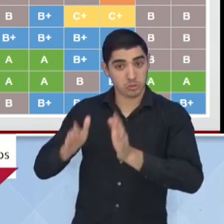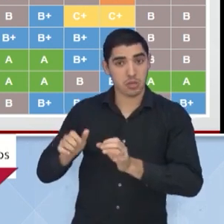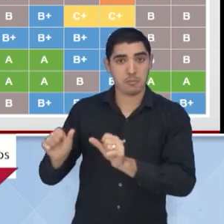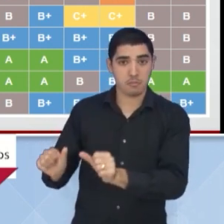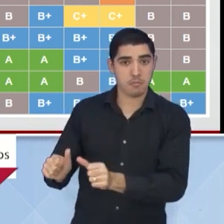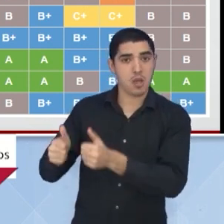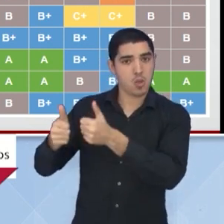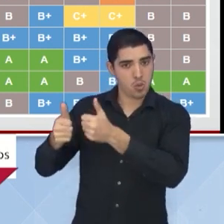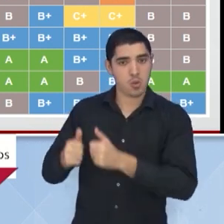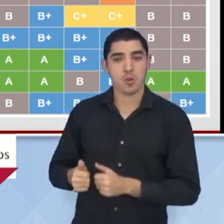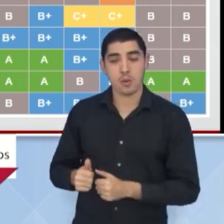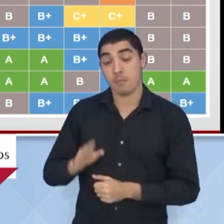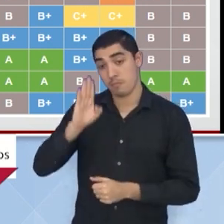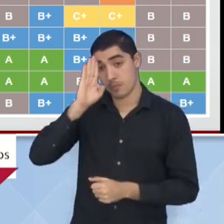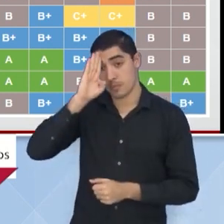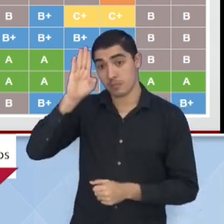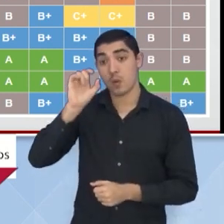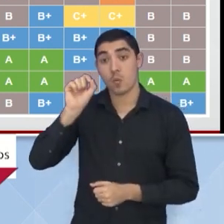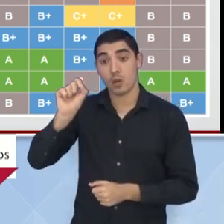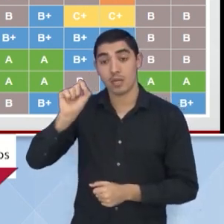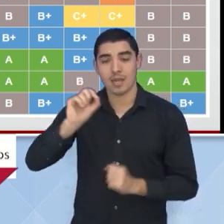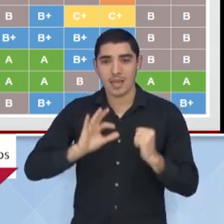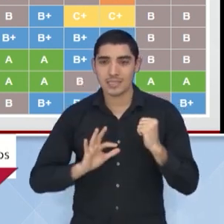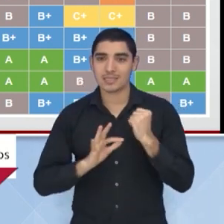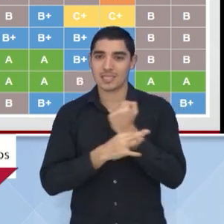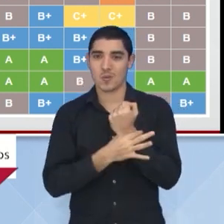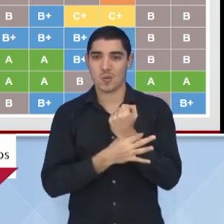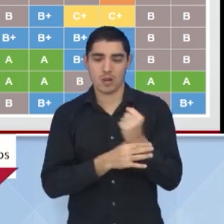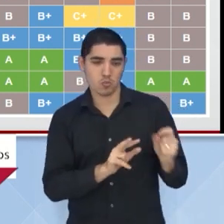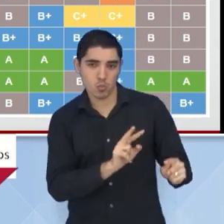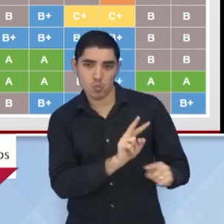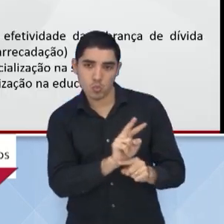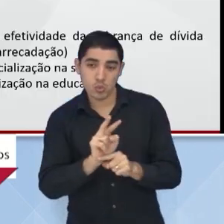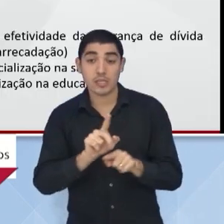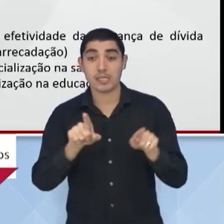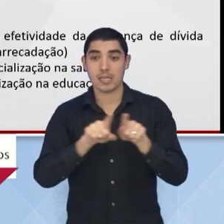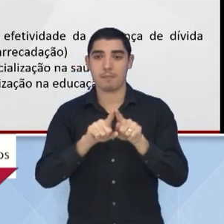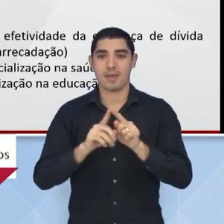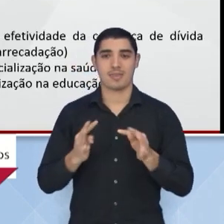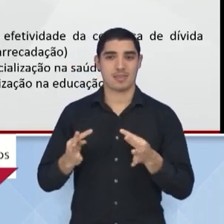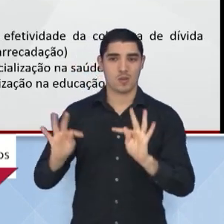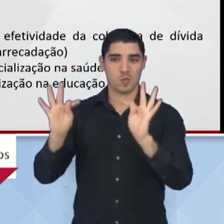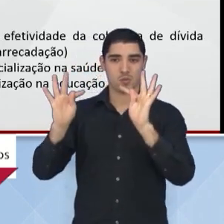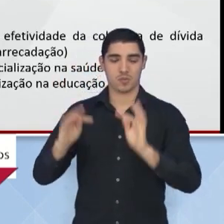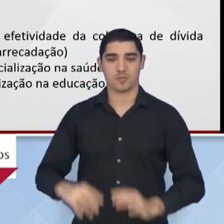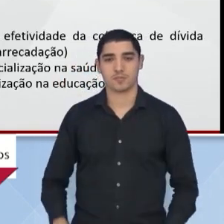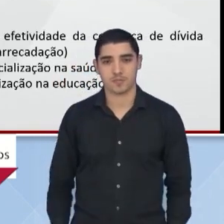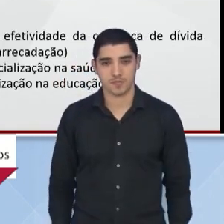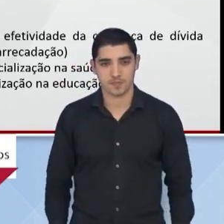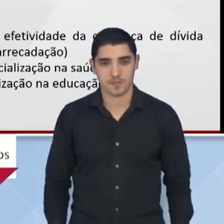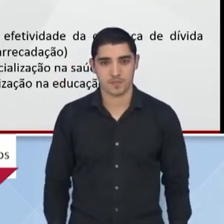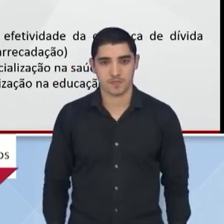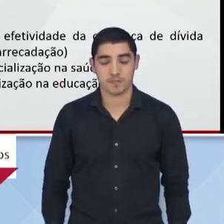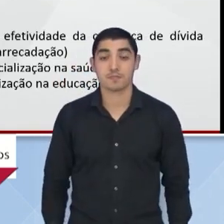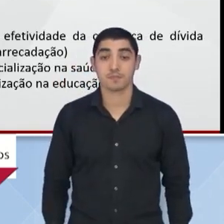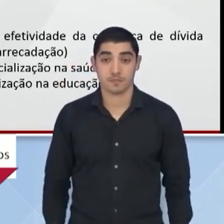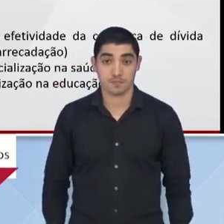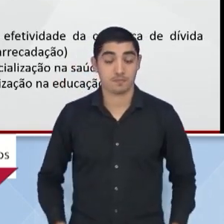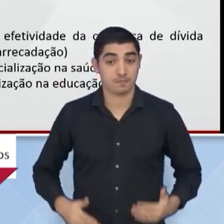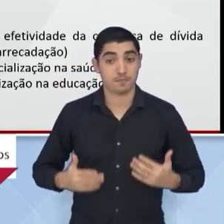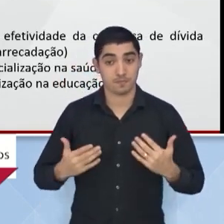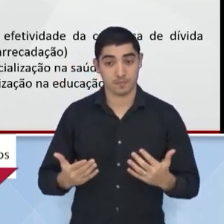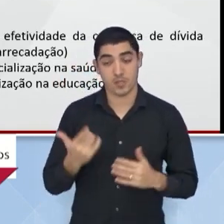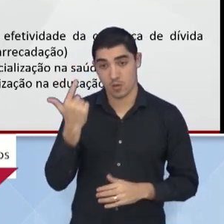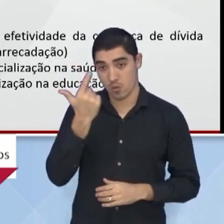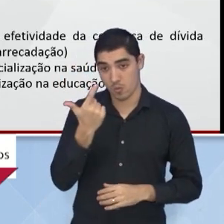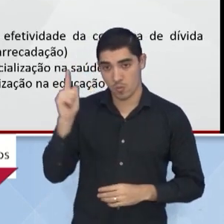Especialmente na faixa de proteção a cidadão e governança de TI bem segundo caso